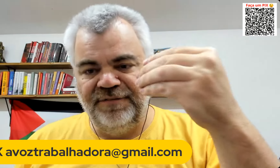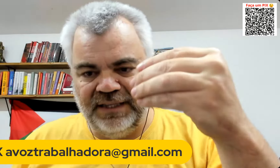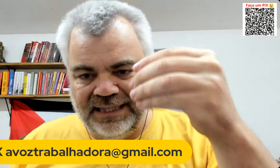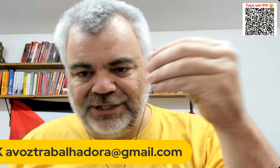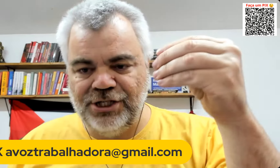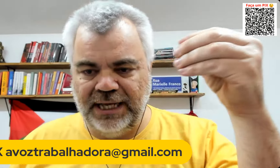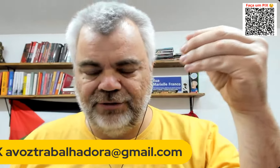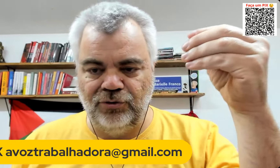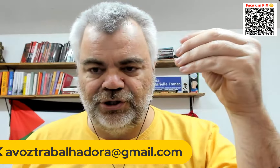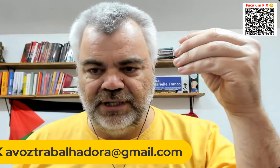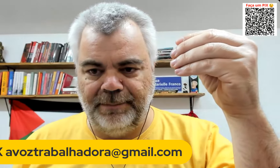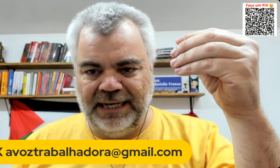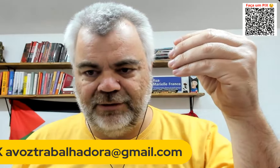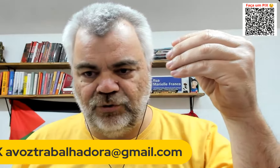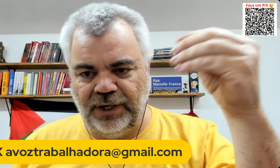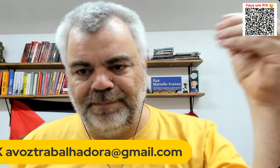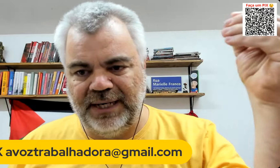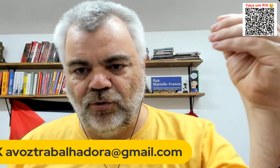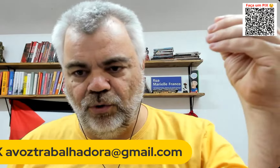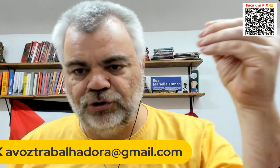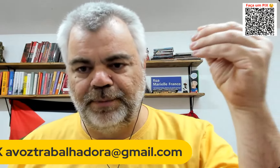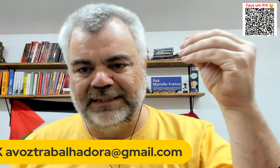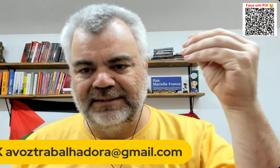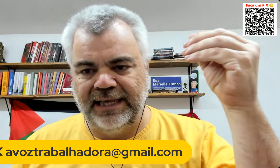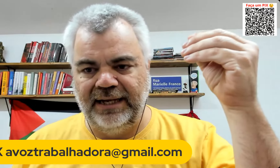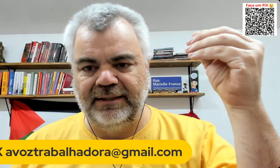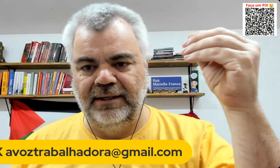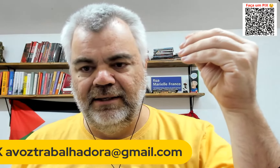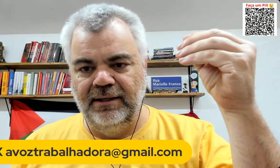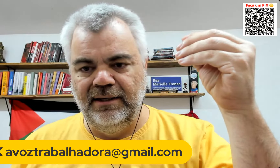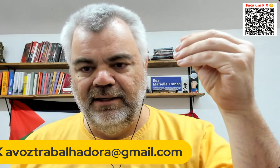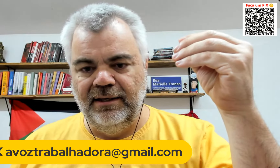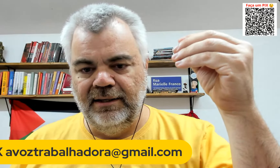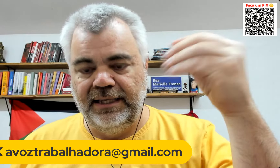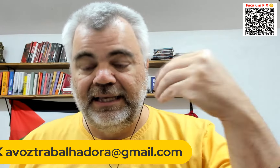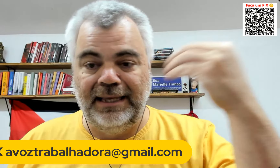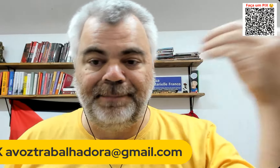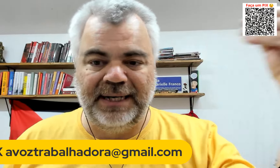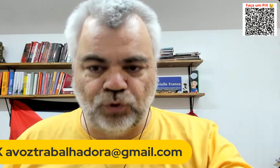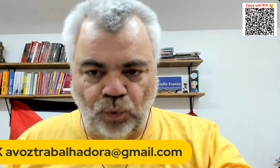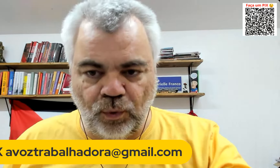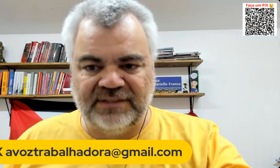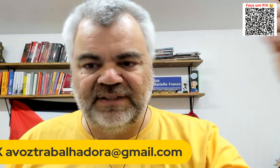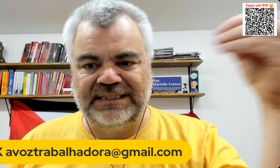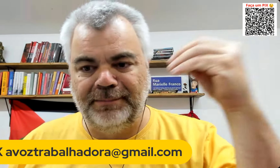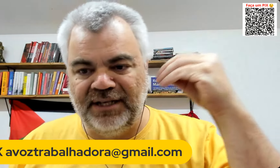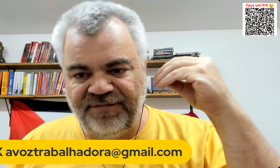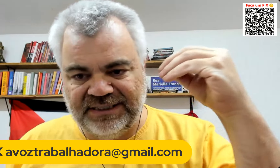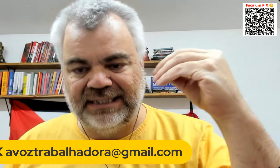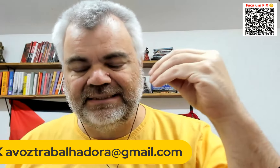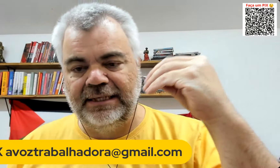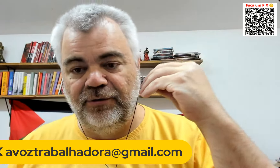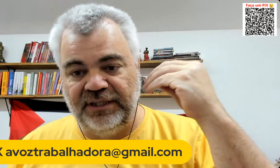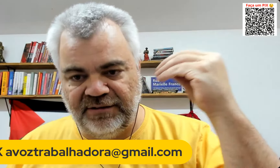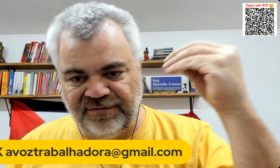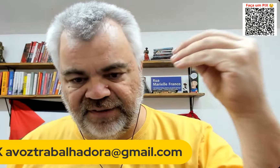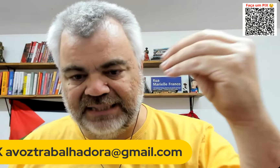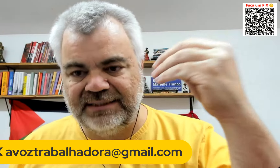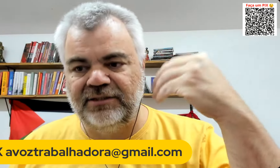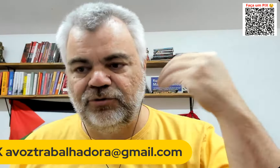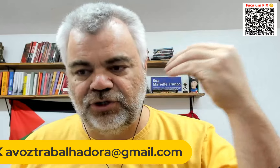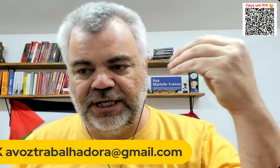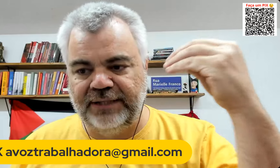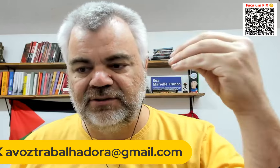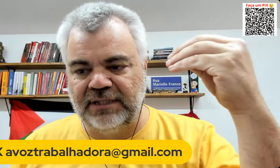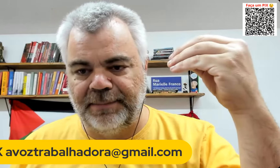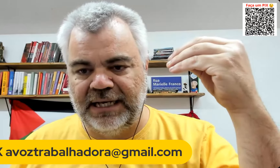que defender direito de trabalhador é perigoso para a esquerda? Que ir para as ruas fazer manifestação em